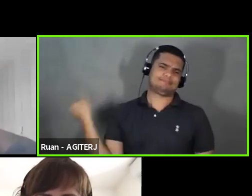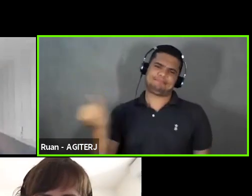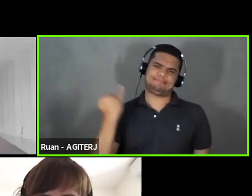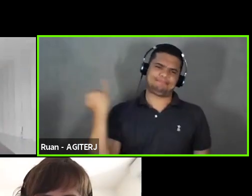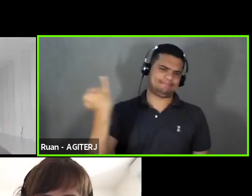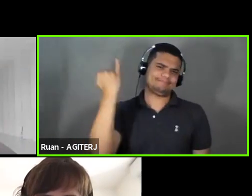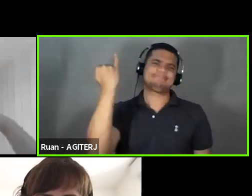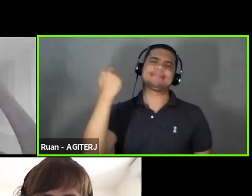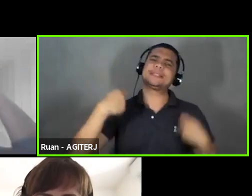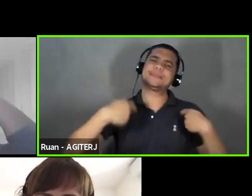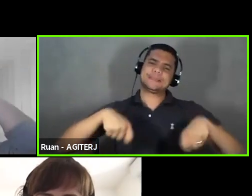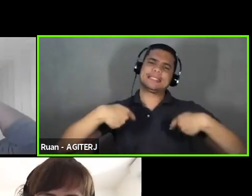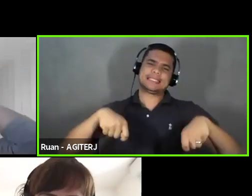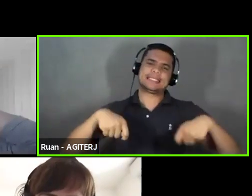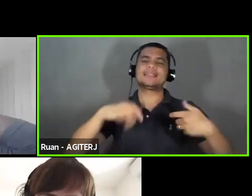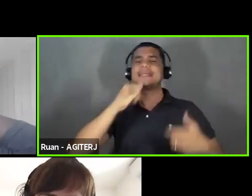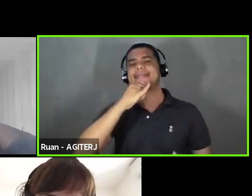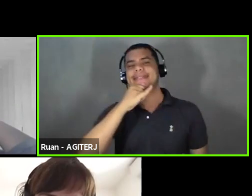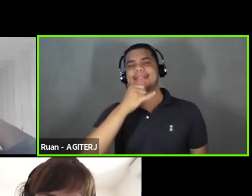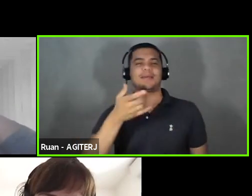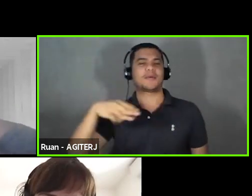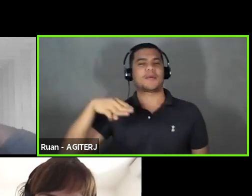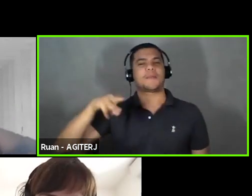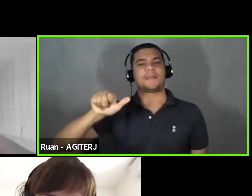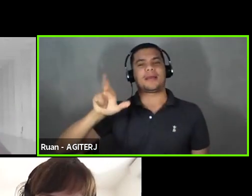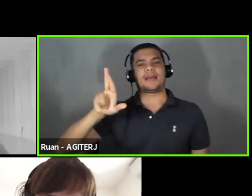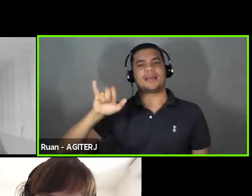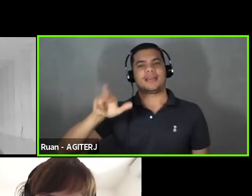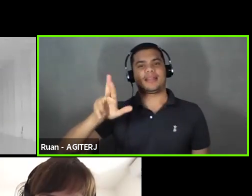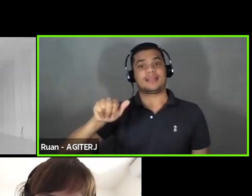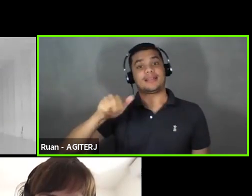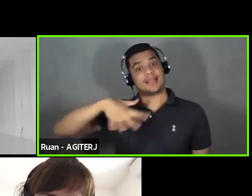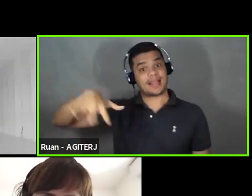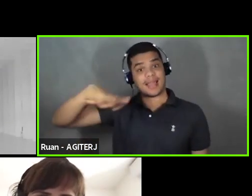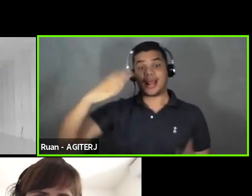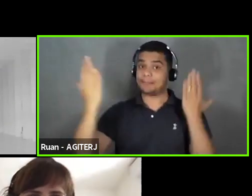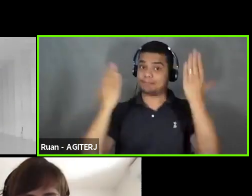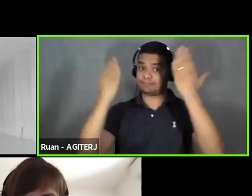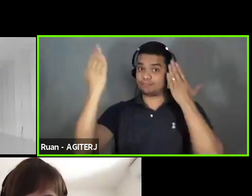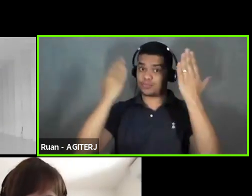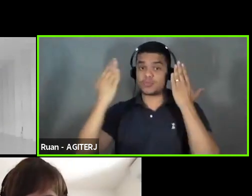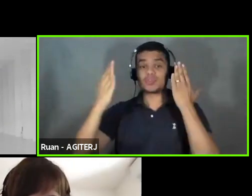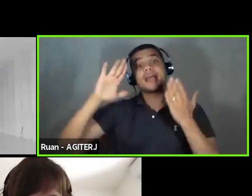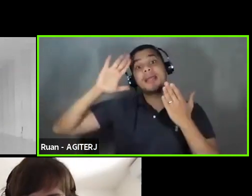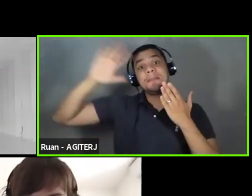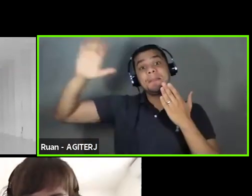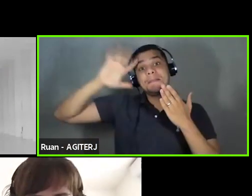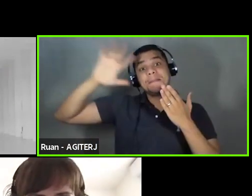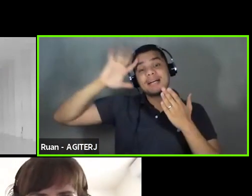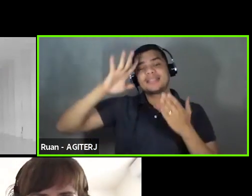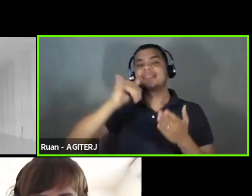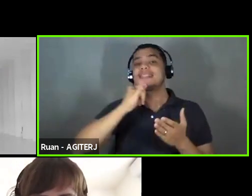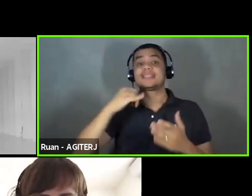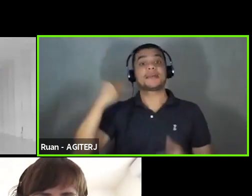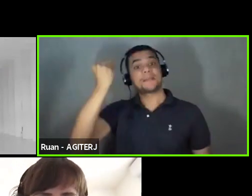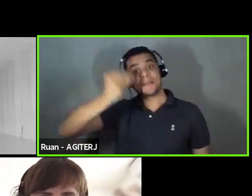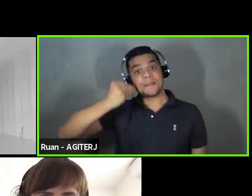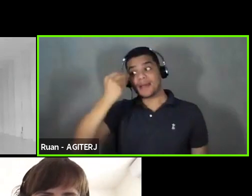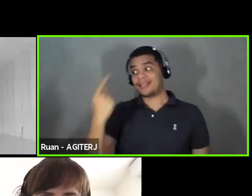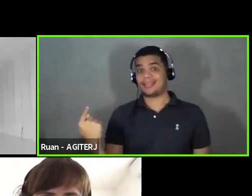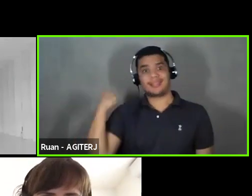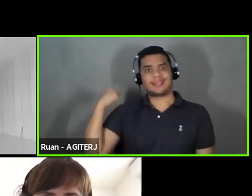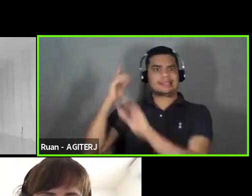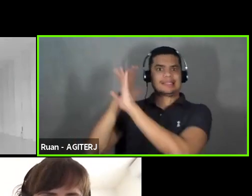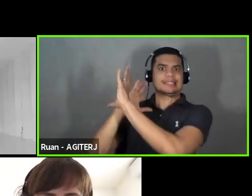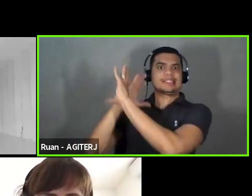assim, vou citar o exemplo da Mariana, que vem da psicologia, né? Então, imagina o quanto de bagagem prévia